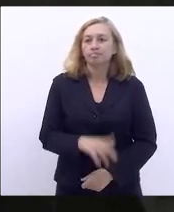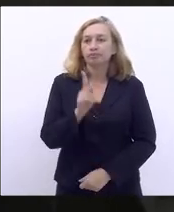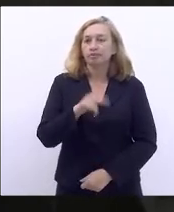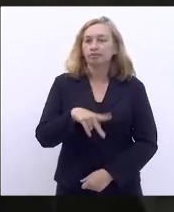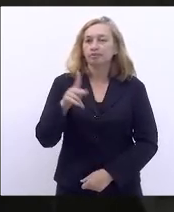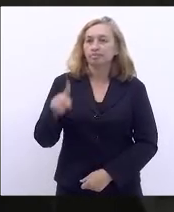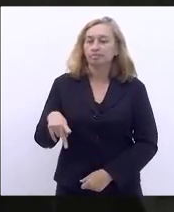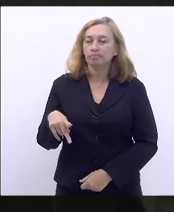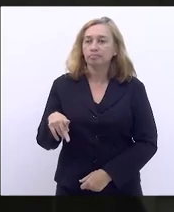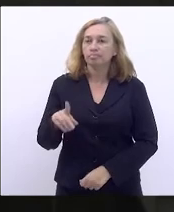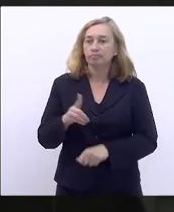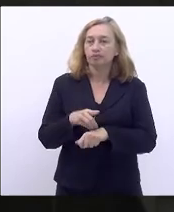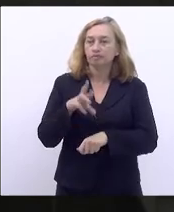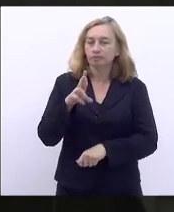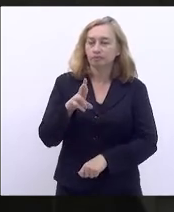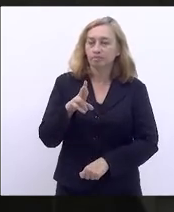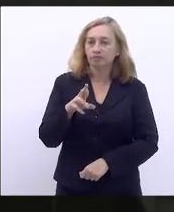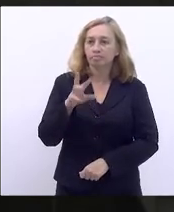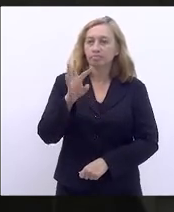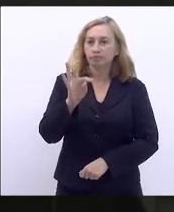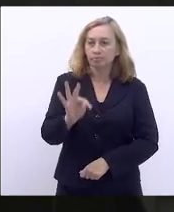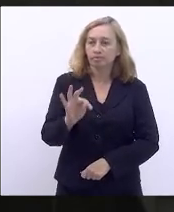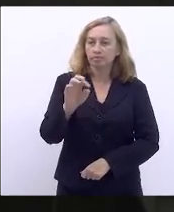professor e doutor